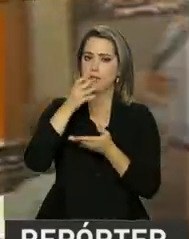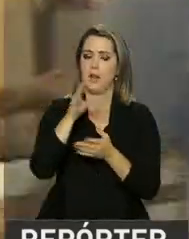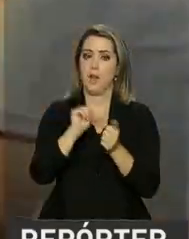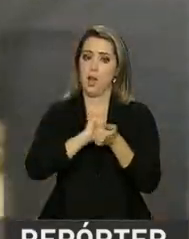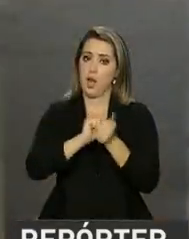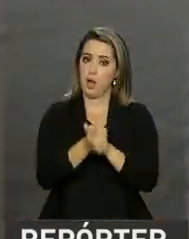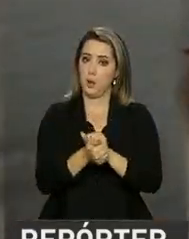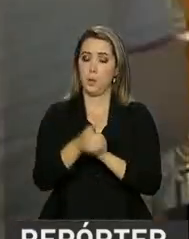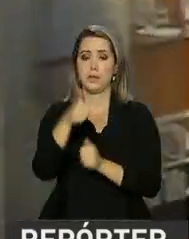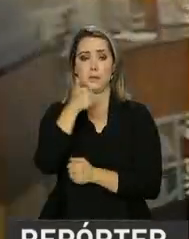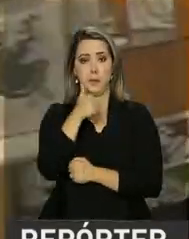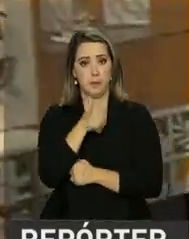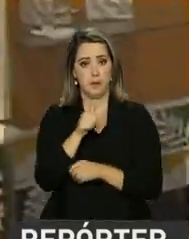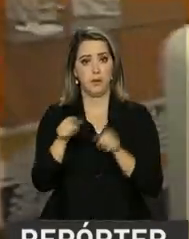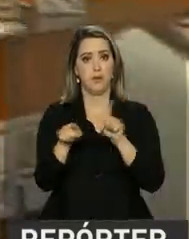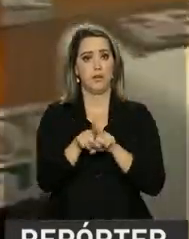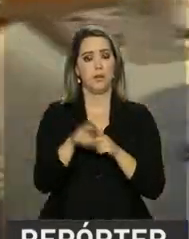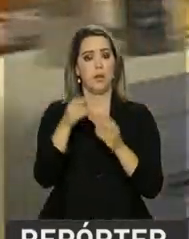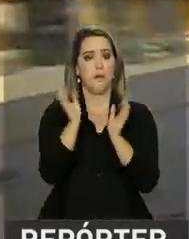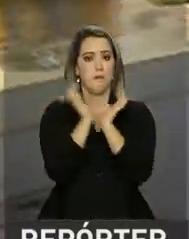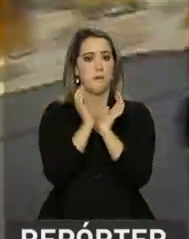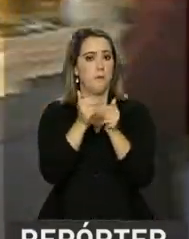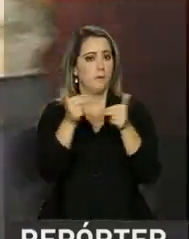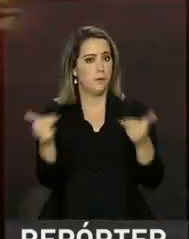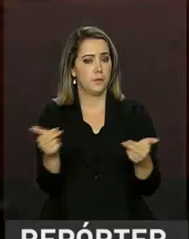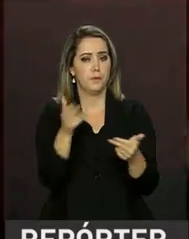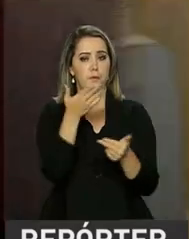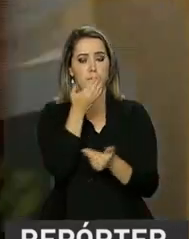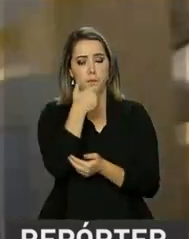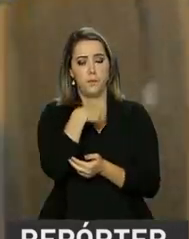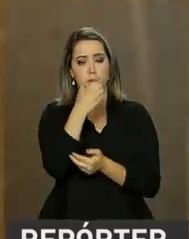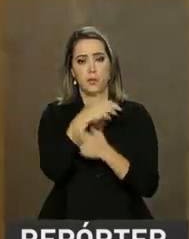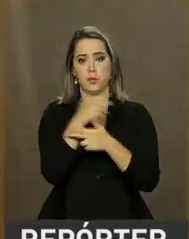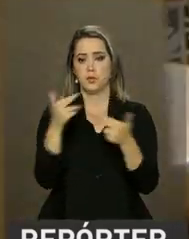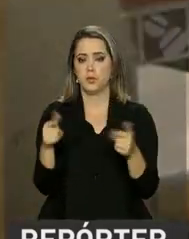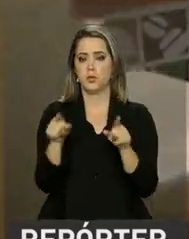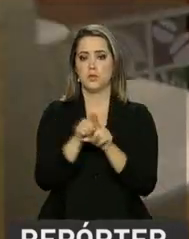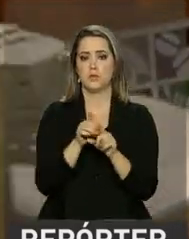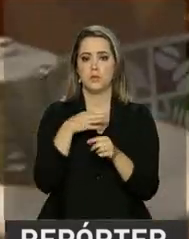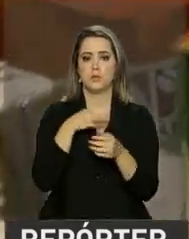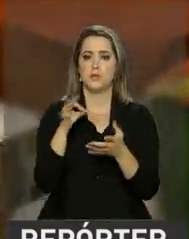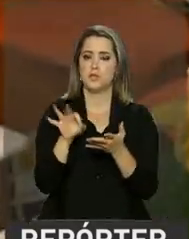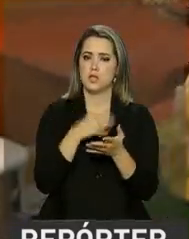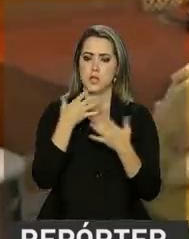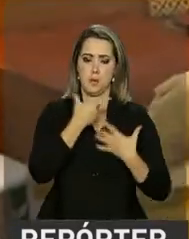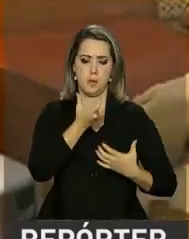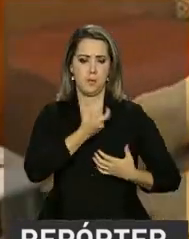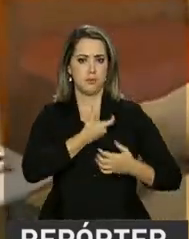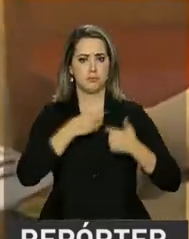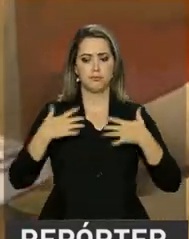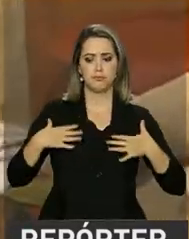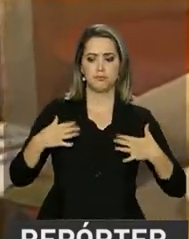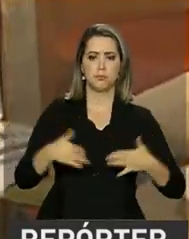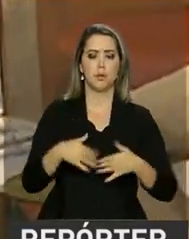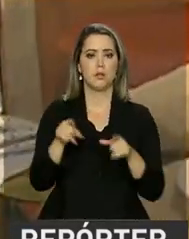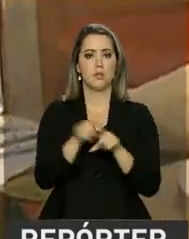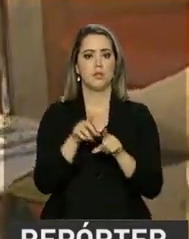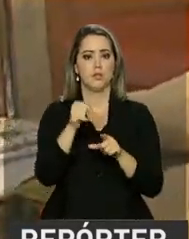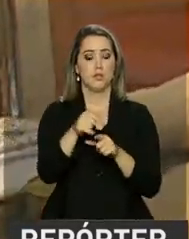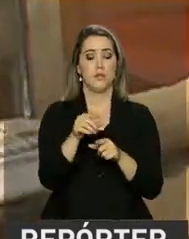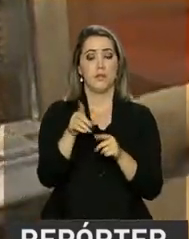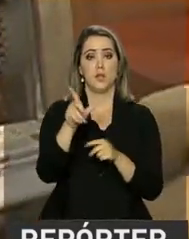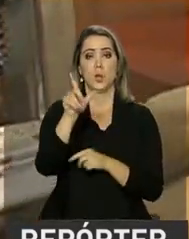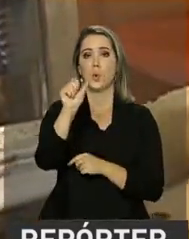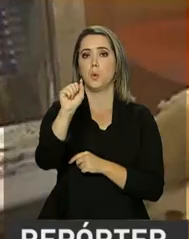arroz, bebidas, polpas de frutas, além de acessórios de artesanato feitos com látex orgânico. Todos